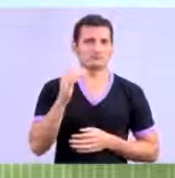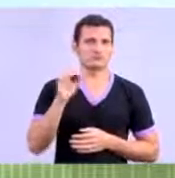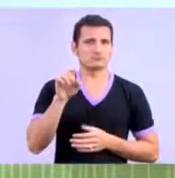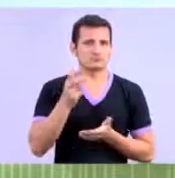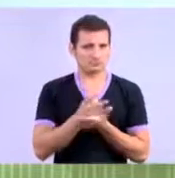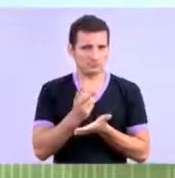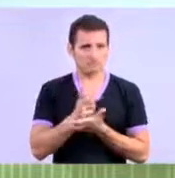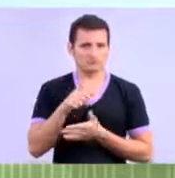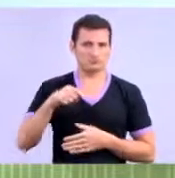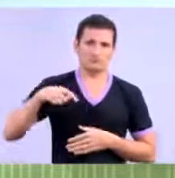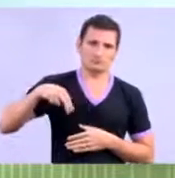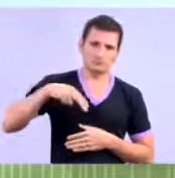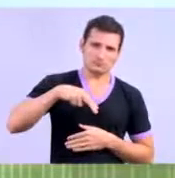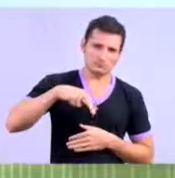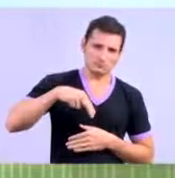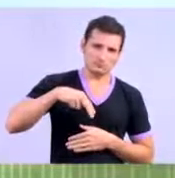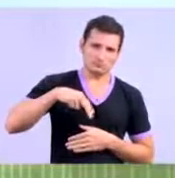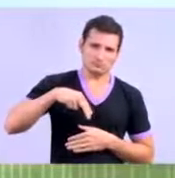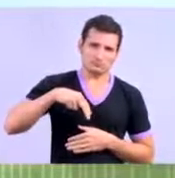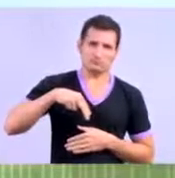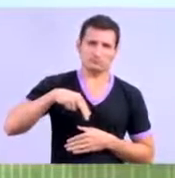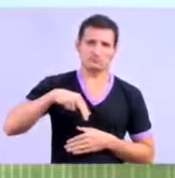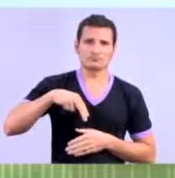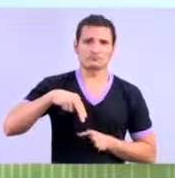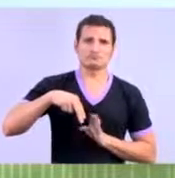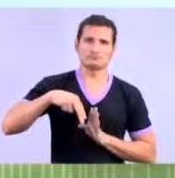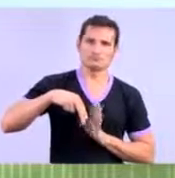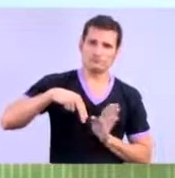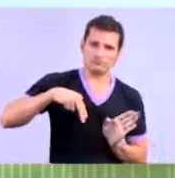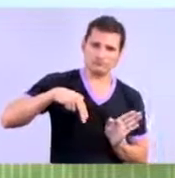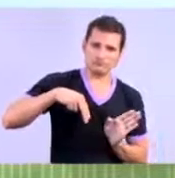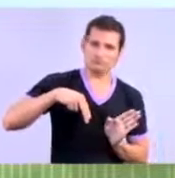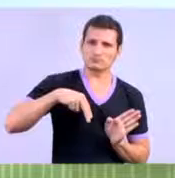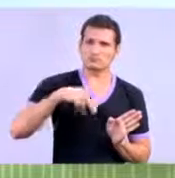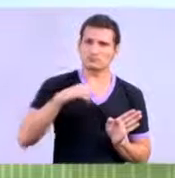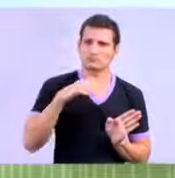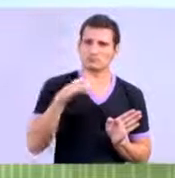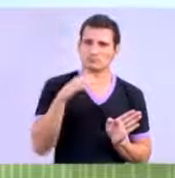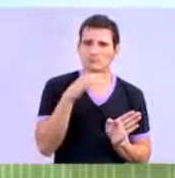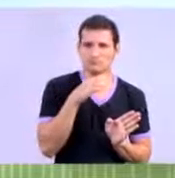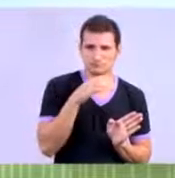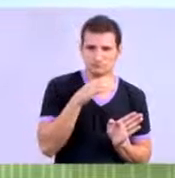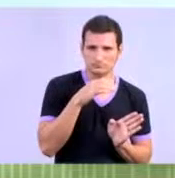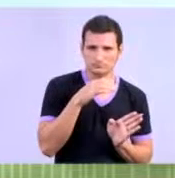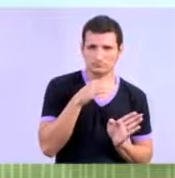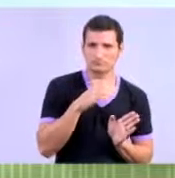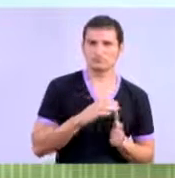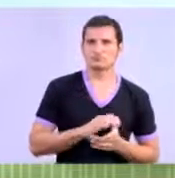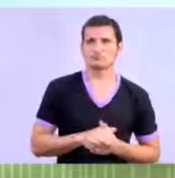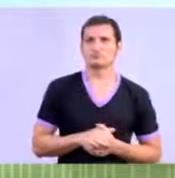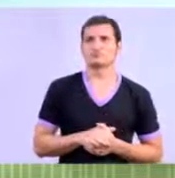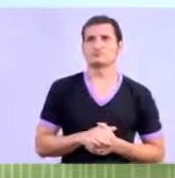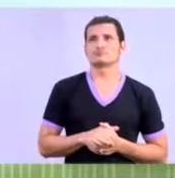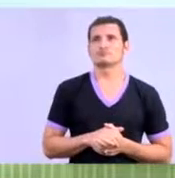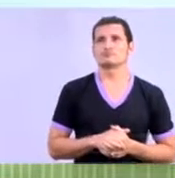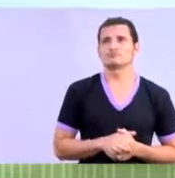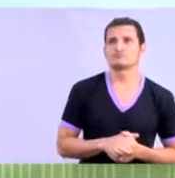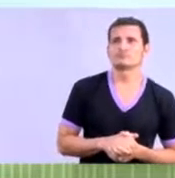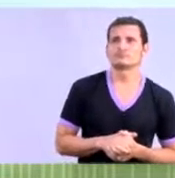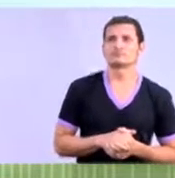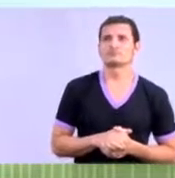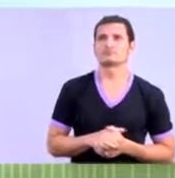andar. Só que agora nem é aleatório, nem é só para frente. Agora é para frente a uma determinada velocidade. E por último, eu posso chegar assim,